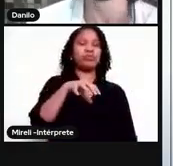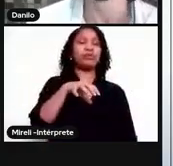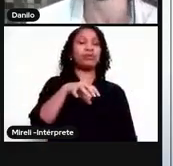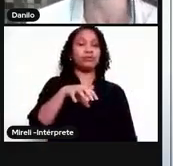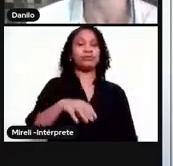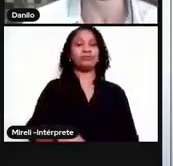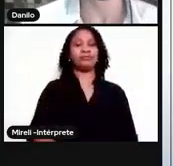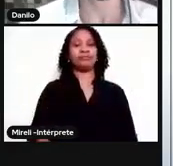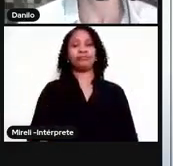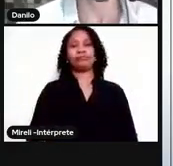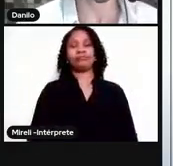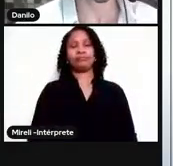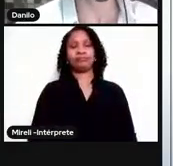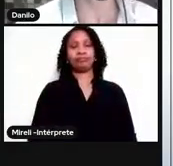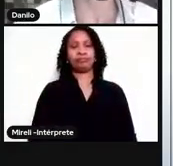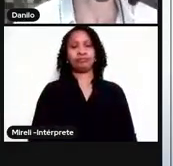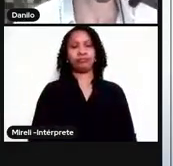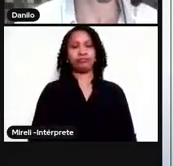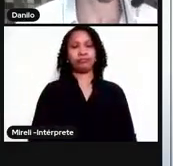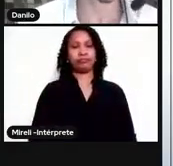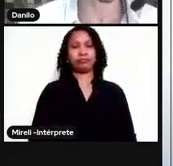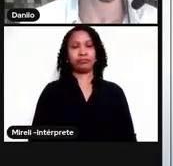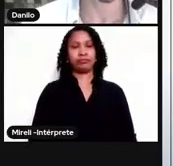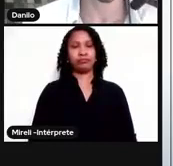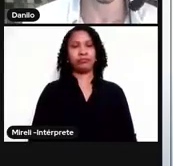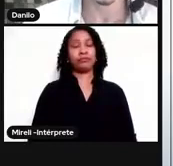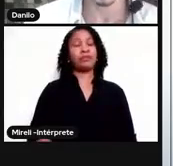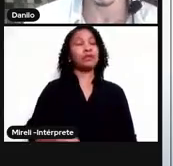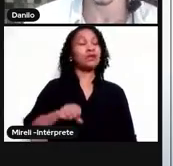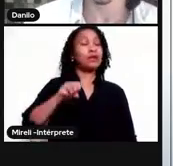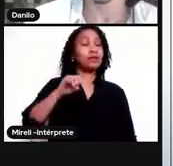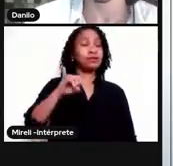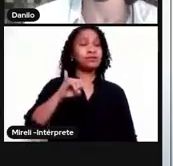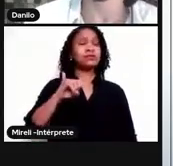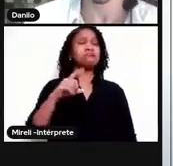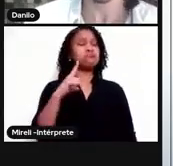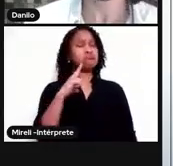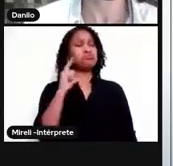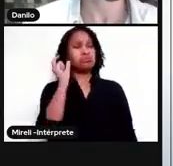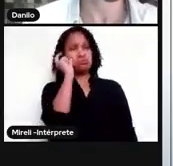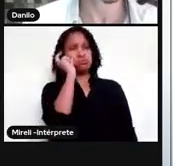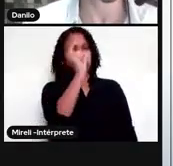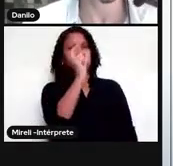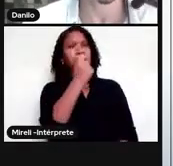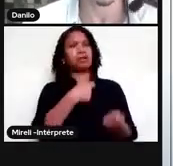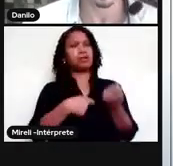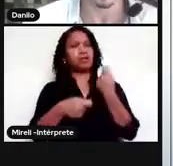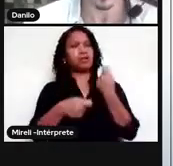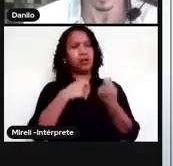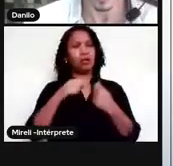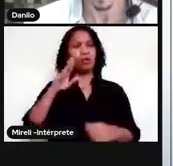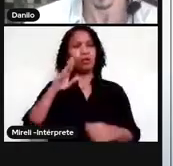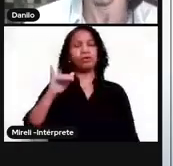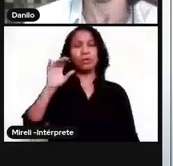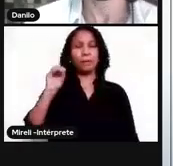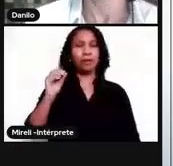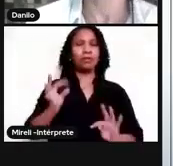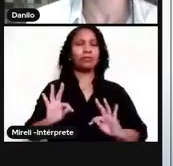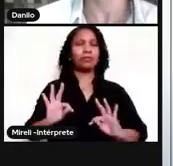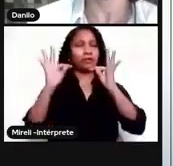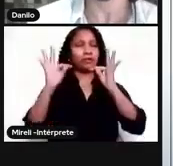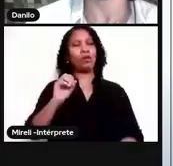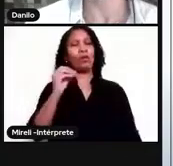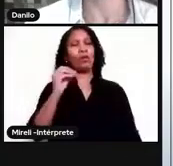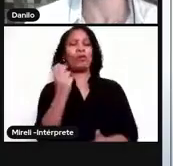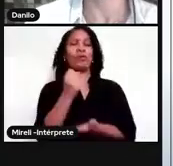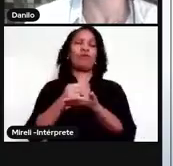registros, desculpa, e que apresentasse algum interesse econômico, biotecnológico ou farmacológico. E